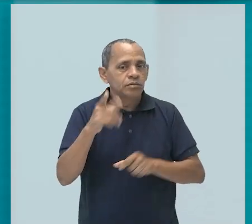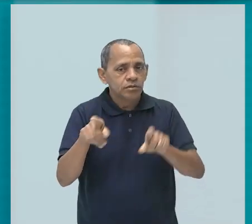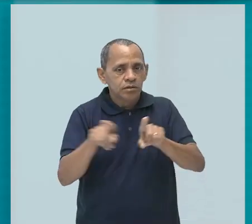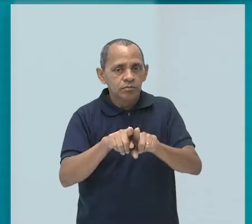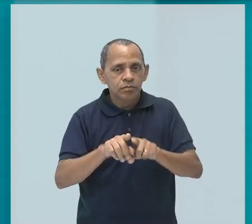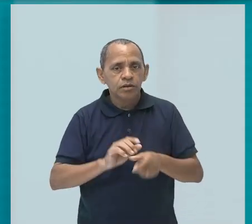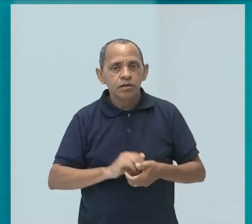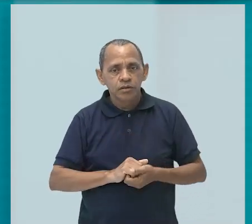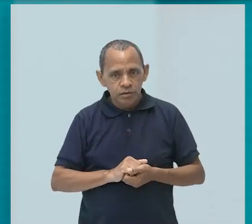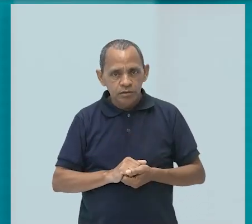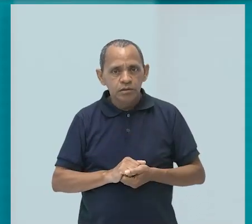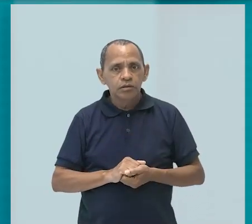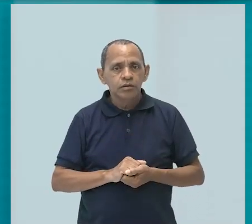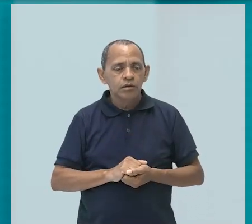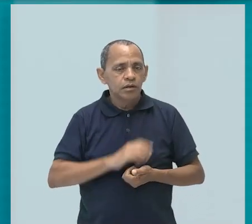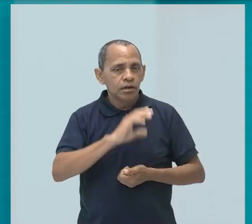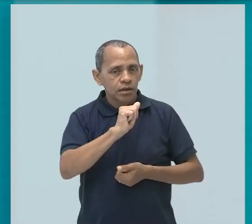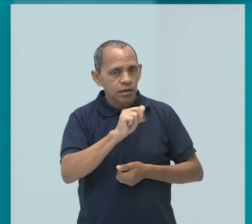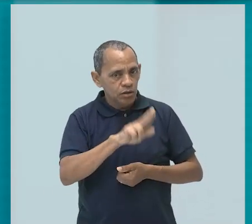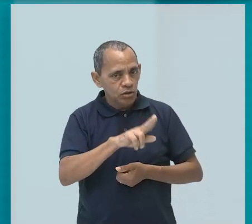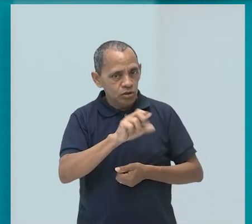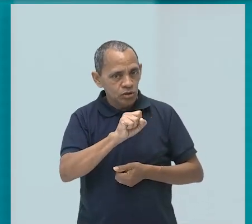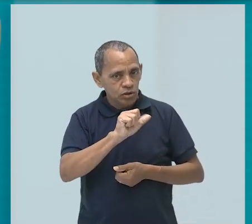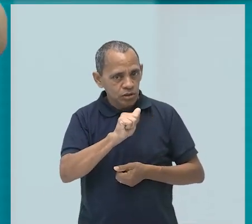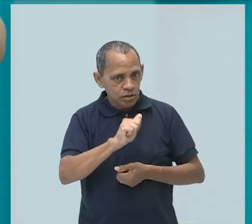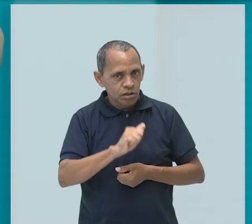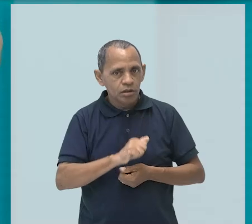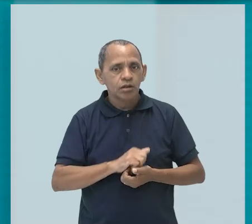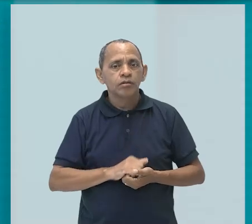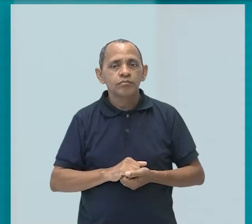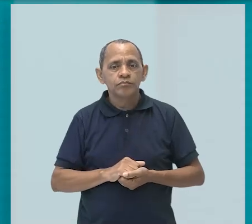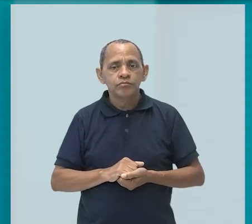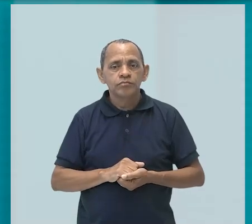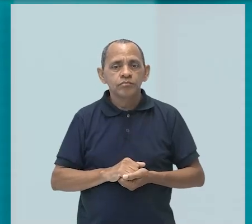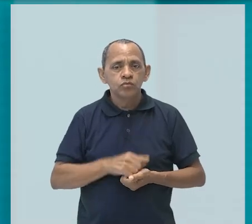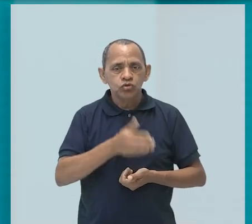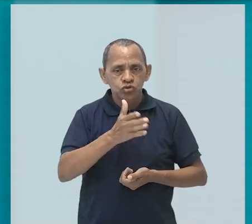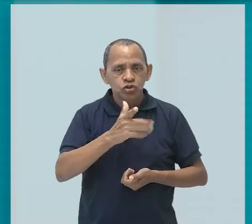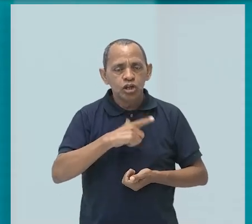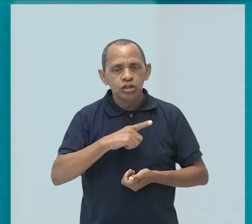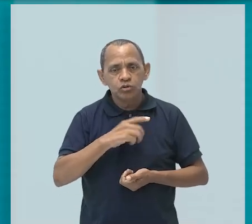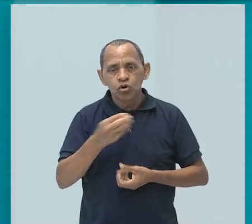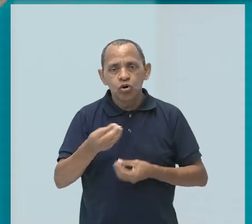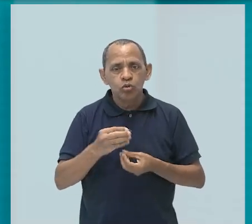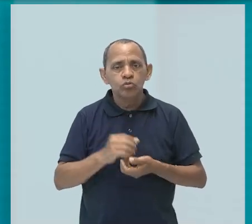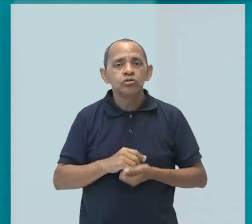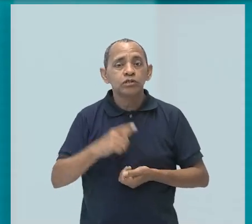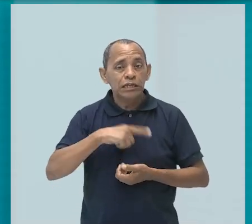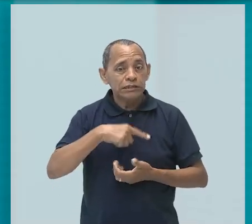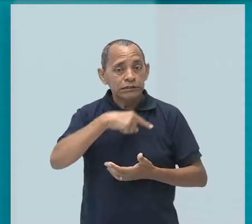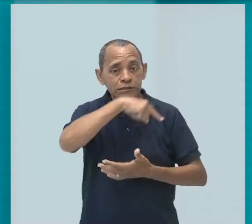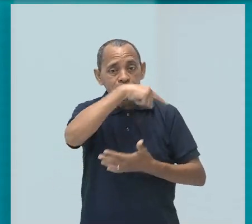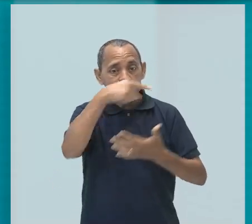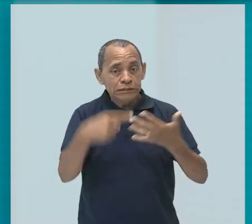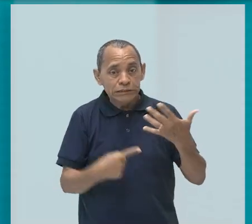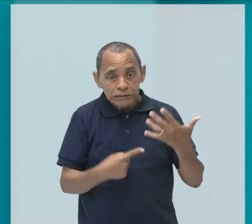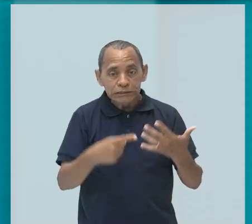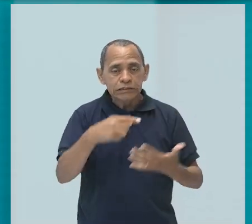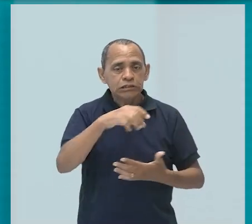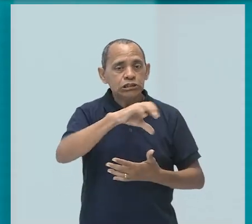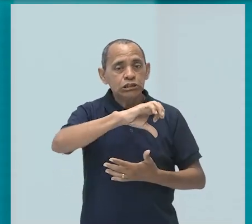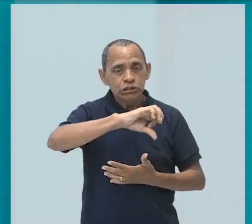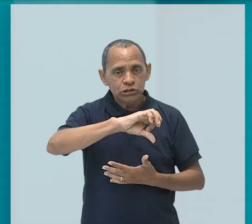uma circunstância, no caso é justamente a de causa, e a gente acabou de conhecer, mas como eu disse a vocês, são